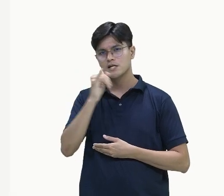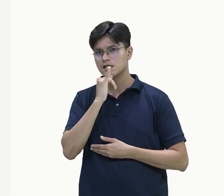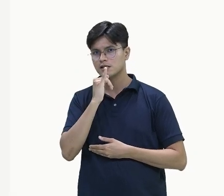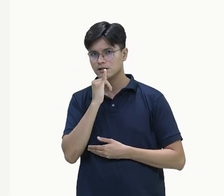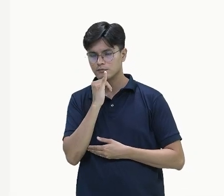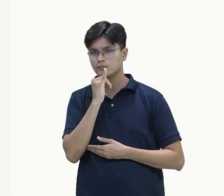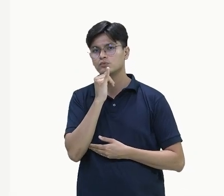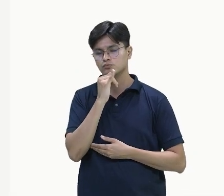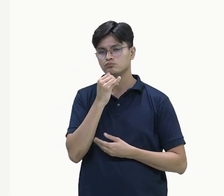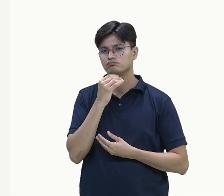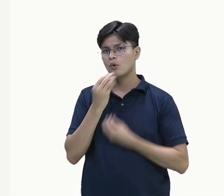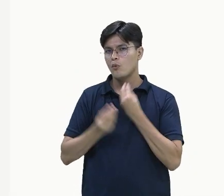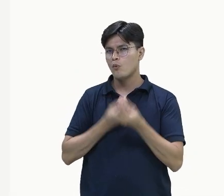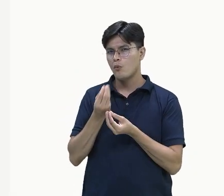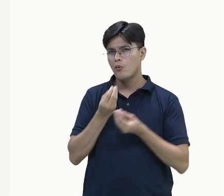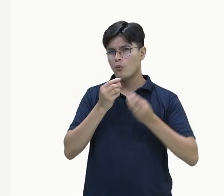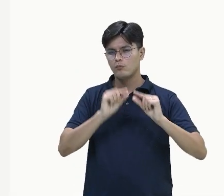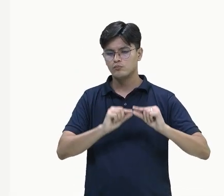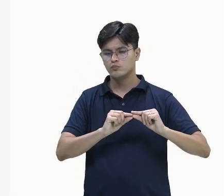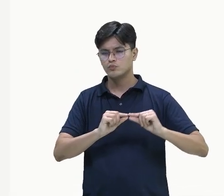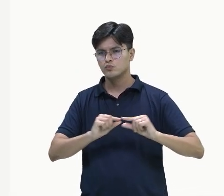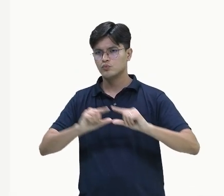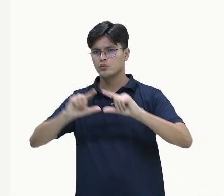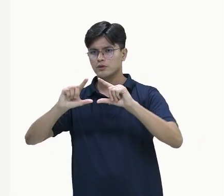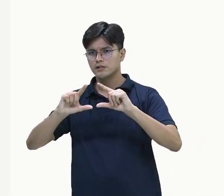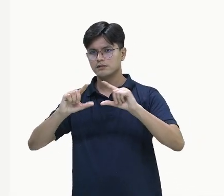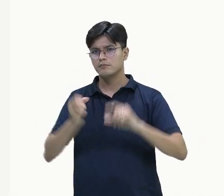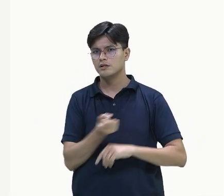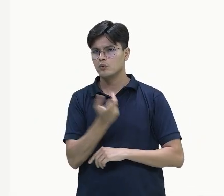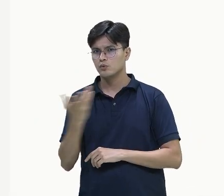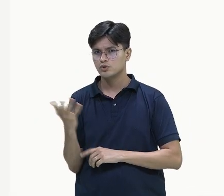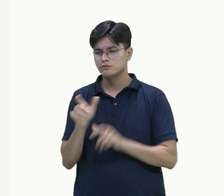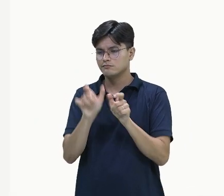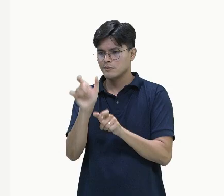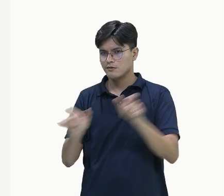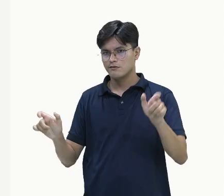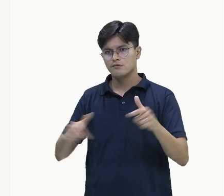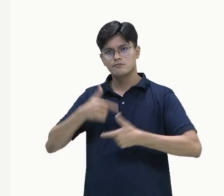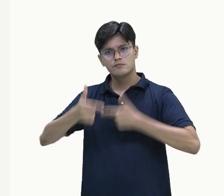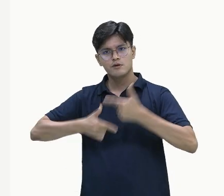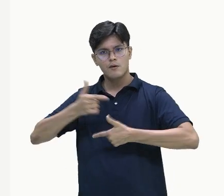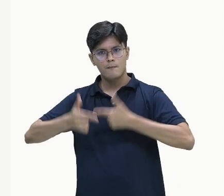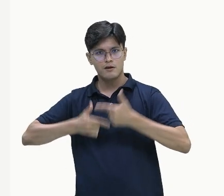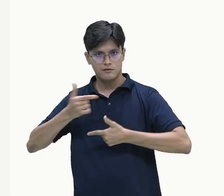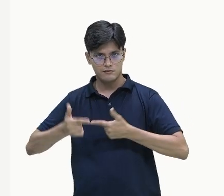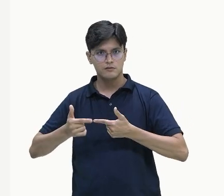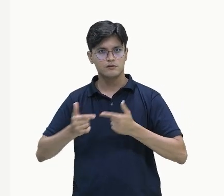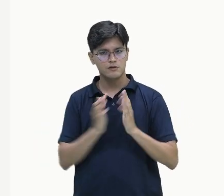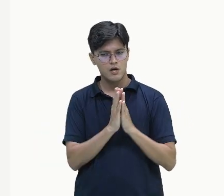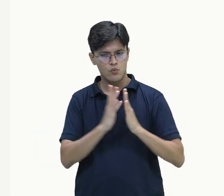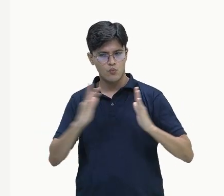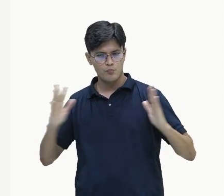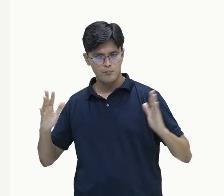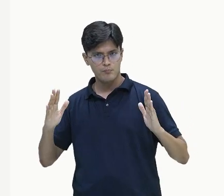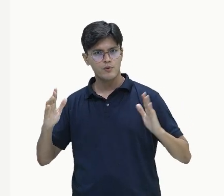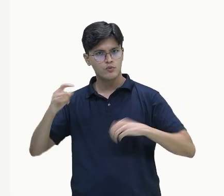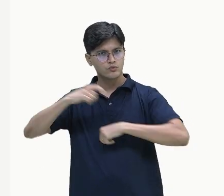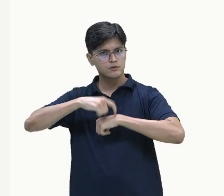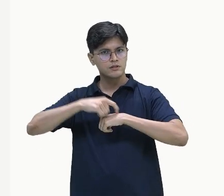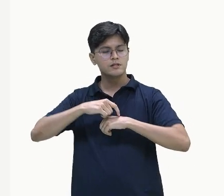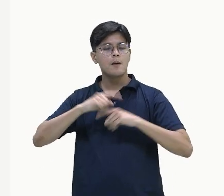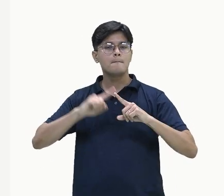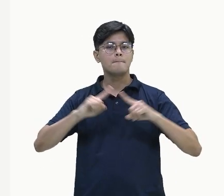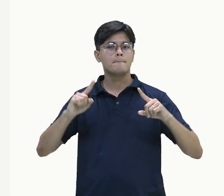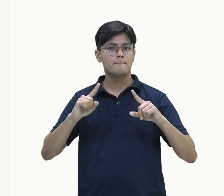crescimento vamos pensar no crescimento do número de trabalhadores nessas atividades ao longo do tempo. E para isso, professora, nós